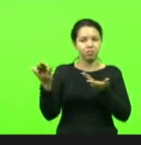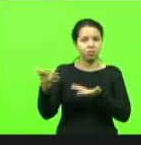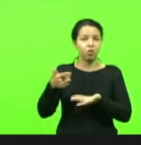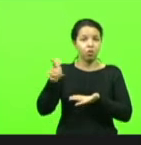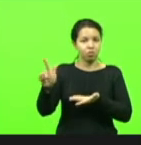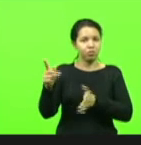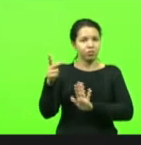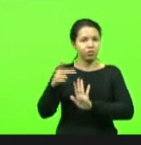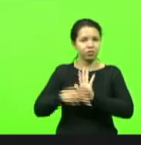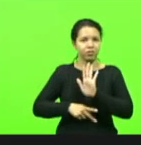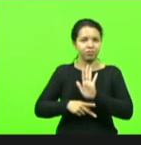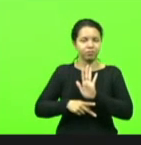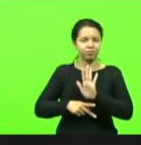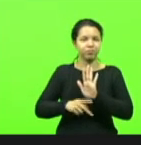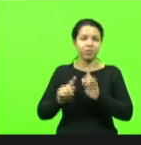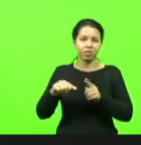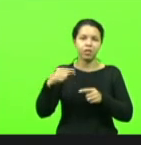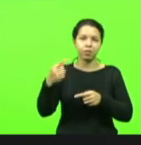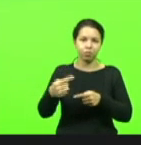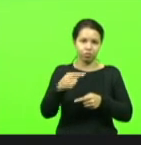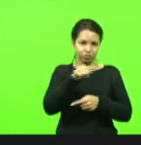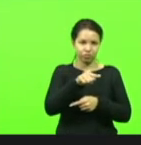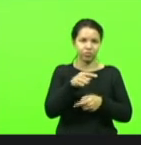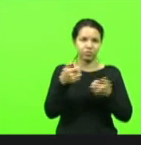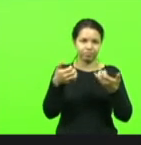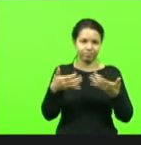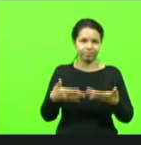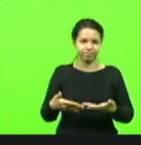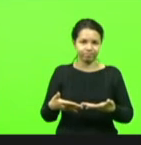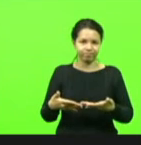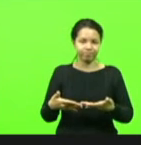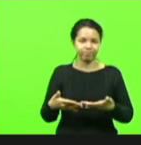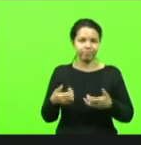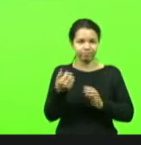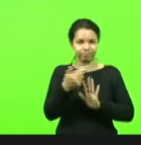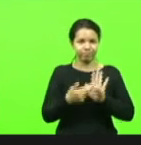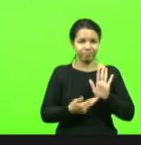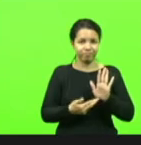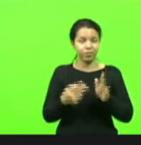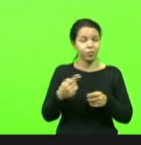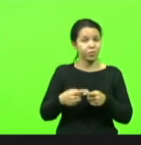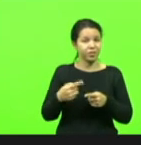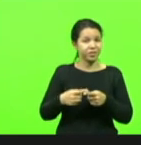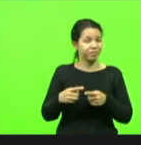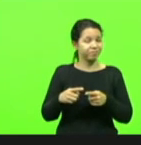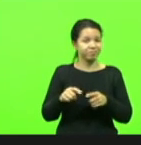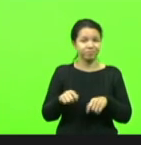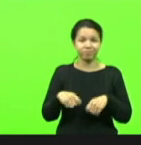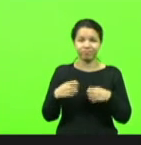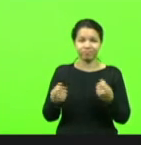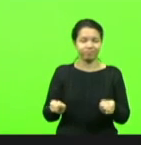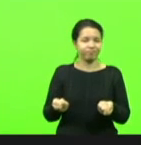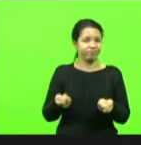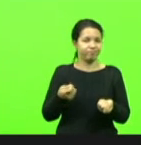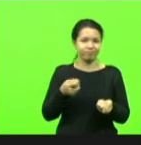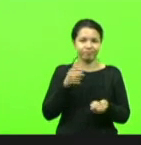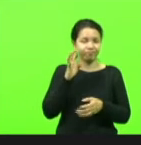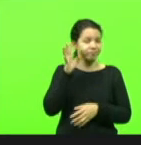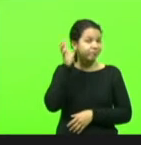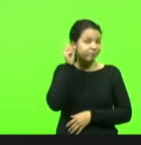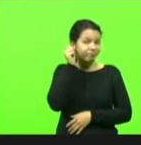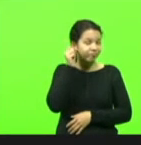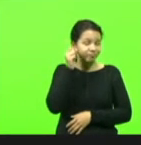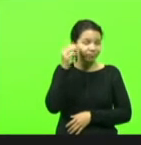relator do outro projeto para depois o senhor fazer a relatoria Já que é impossível nós